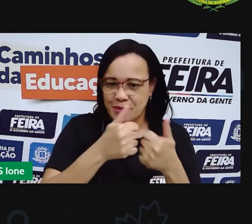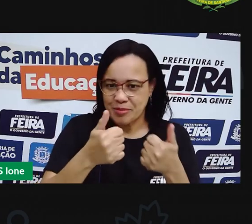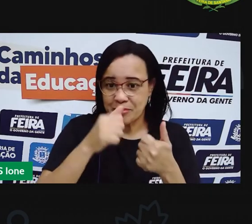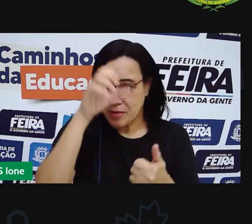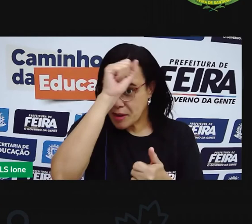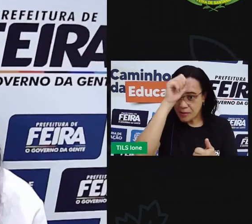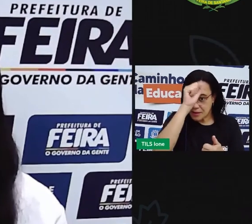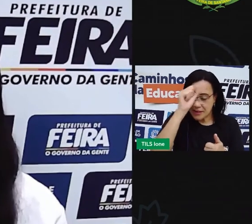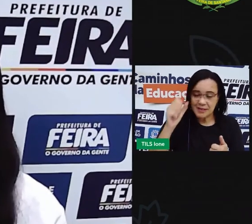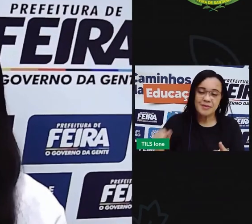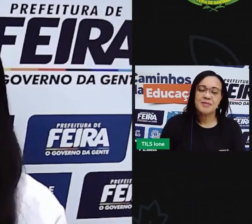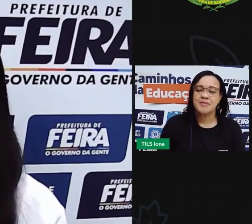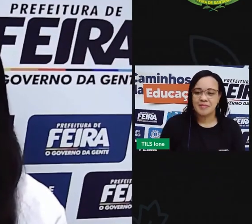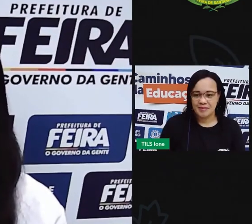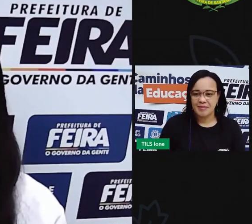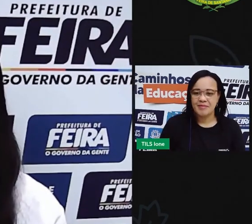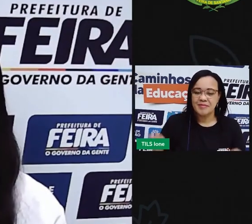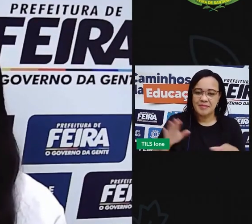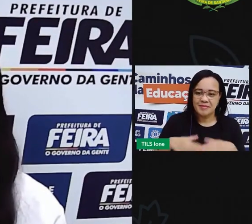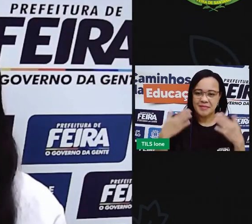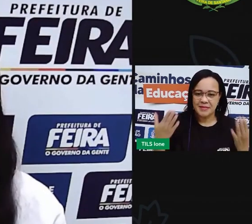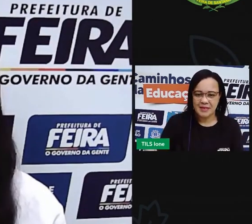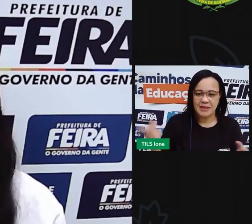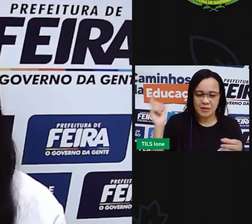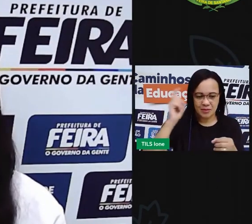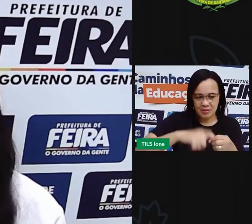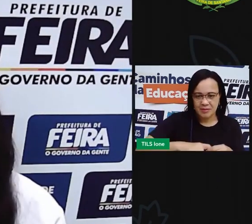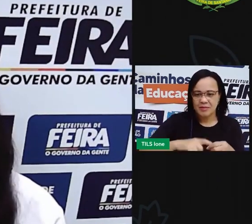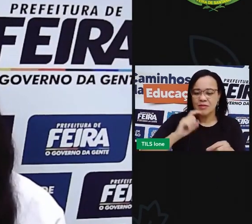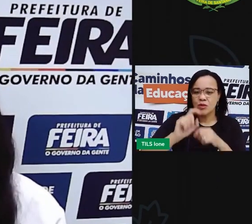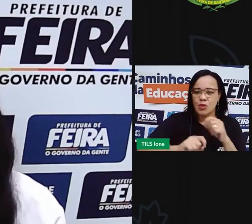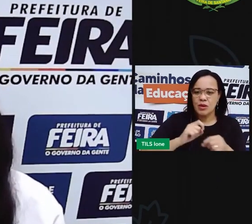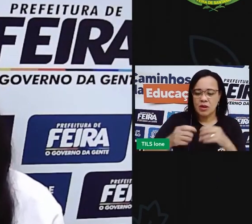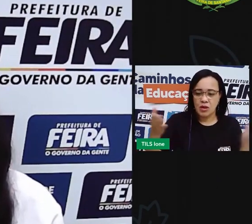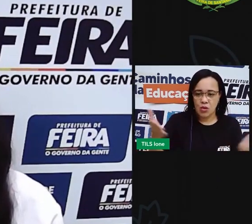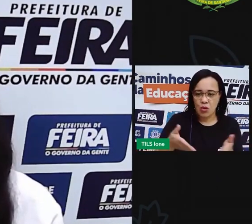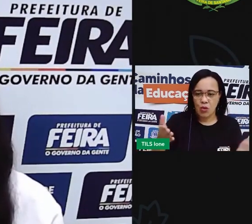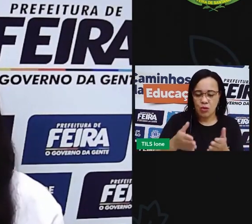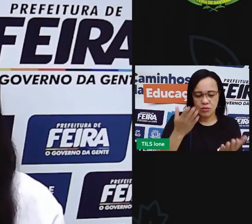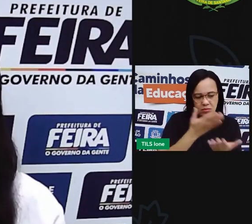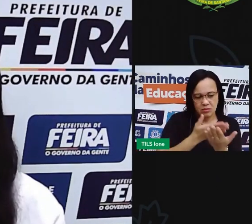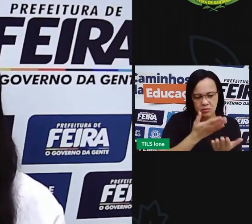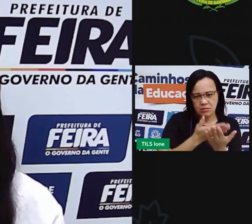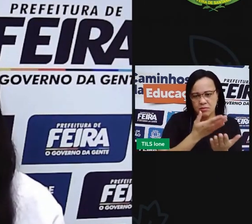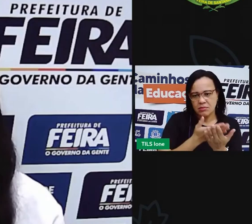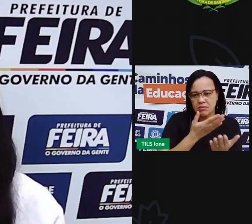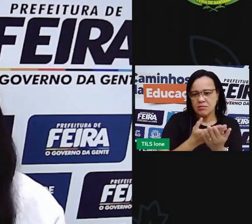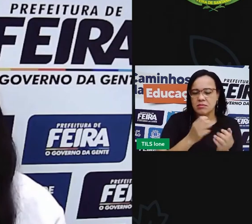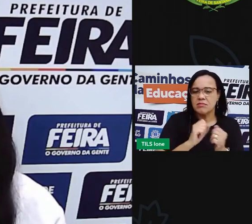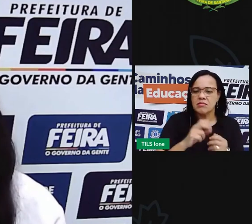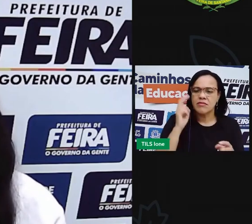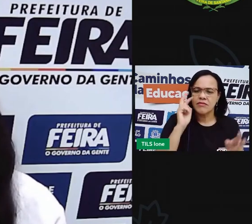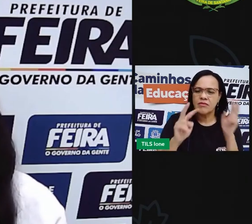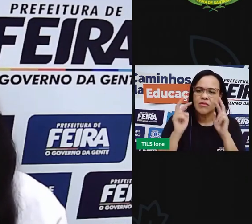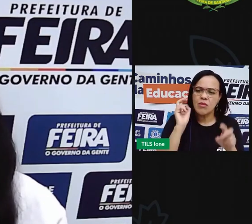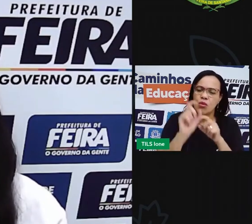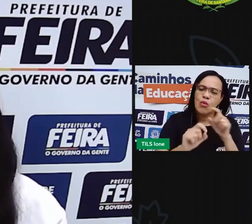mesmo tempo. Então pensada retomando aqui hoje na nossa aula nós vimos